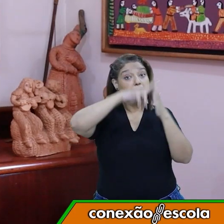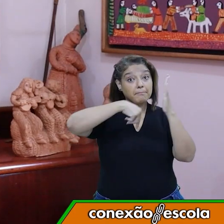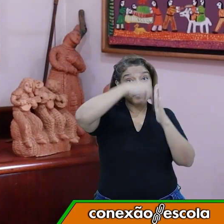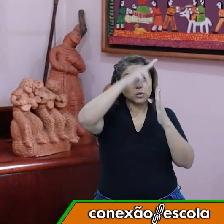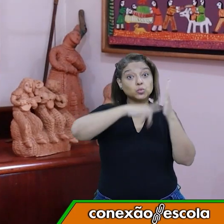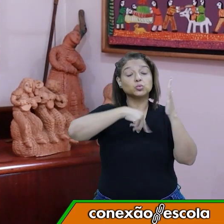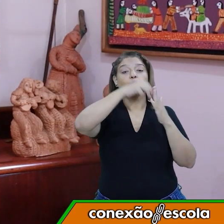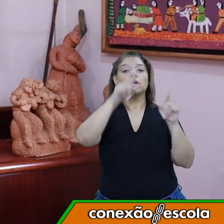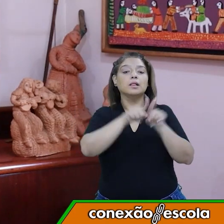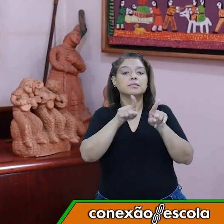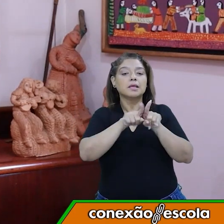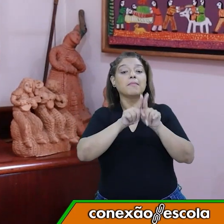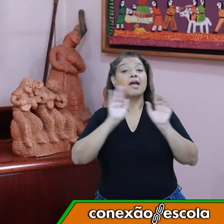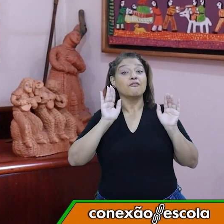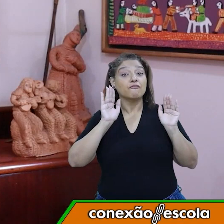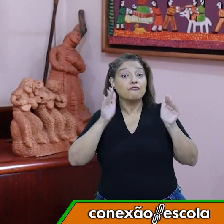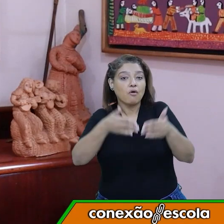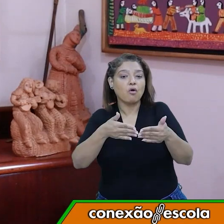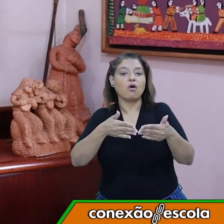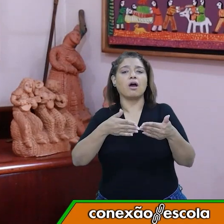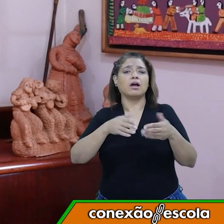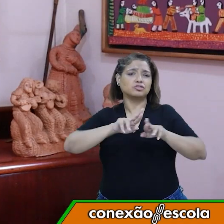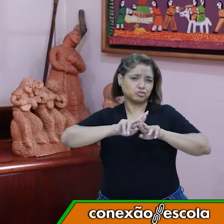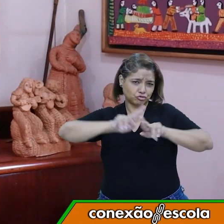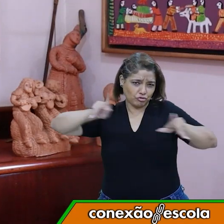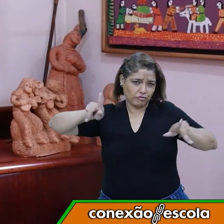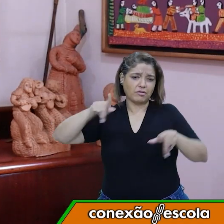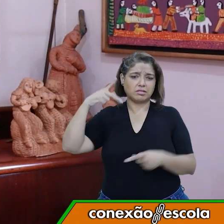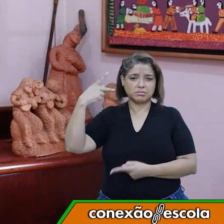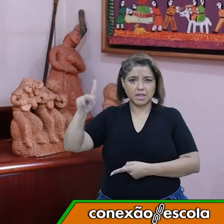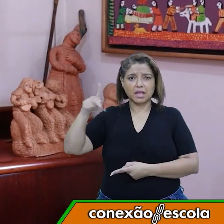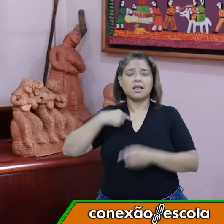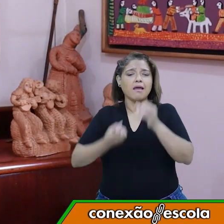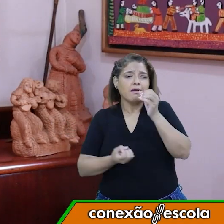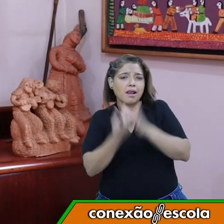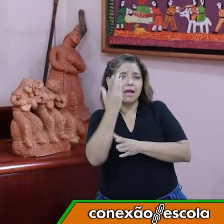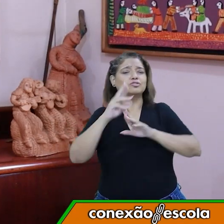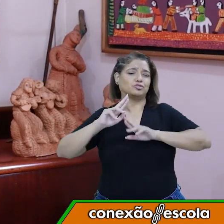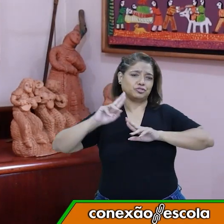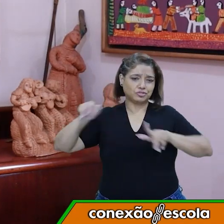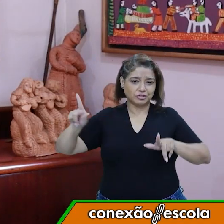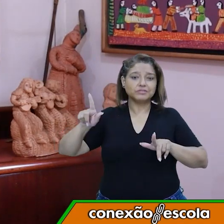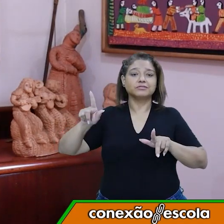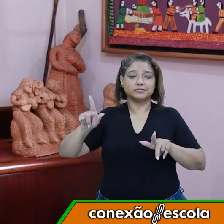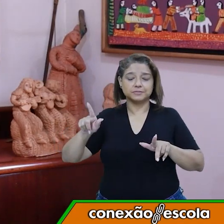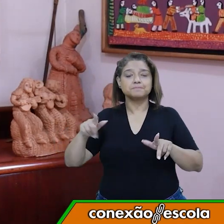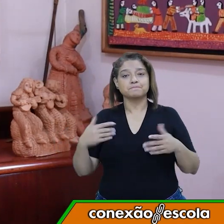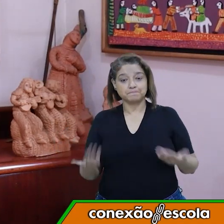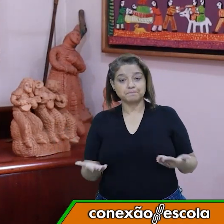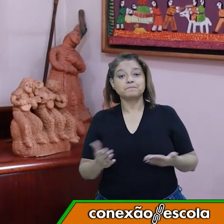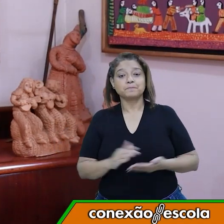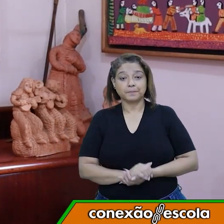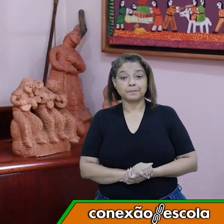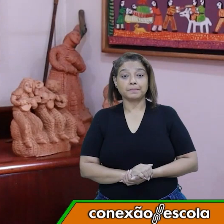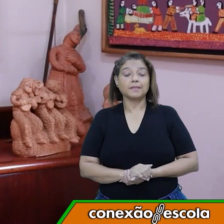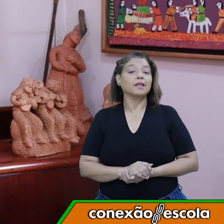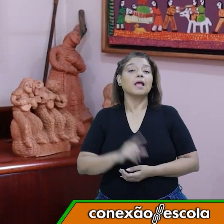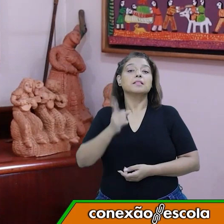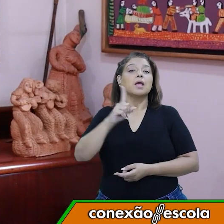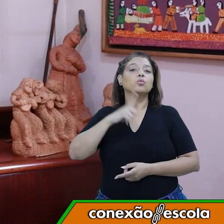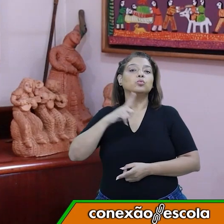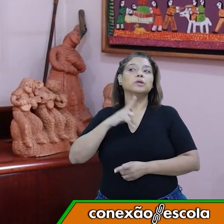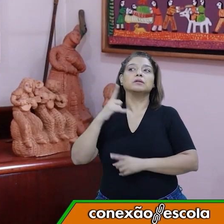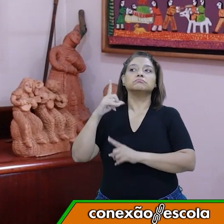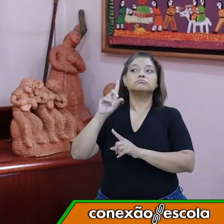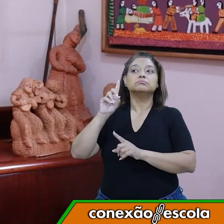minha pintura, entendeu? É uma pintura mais de movimento também, a criação é outra, mas não deixa, entendeu,